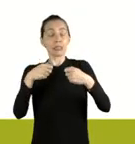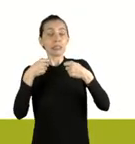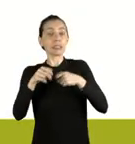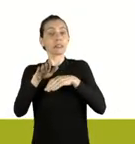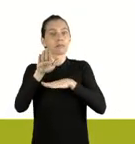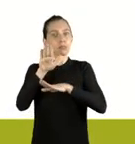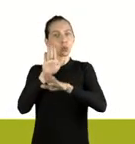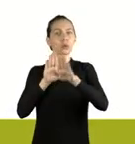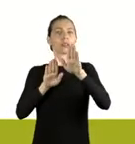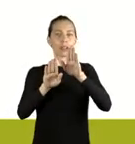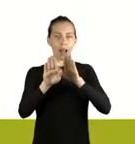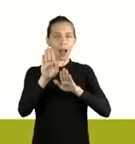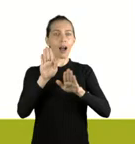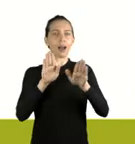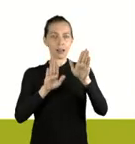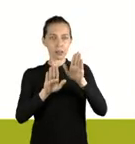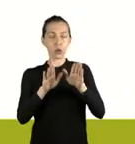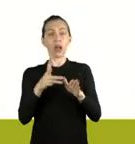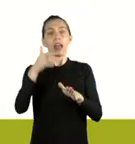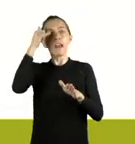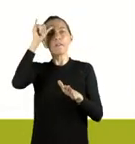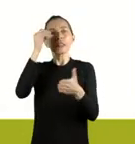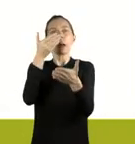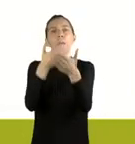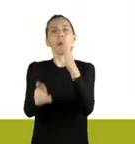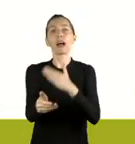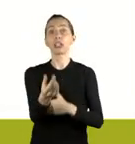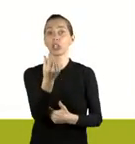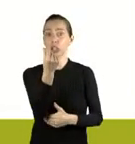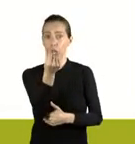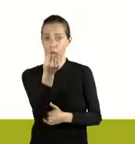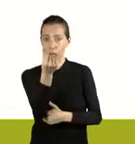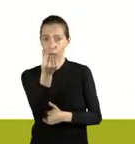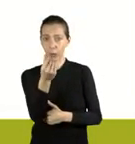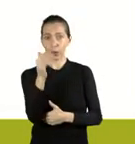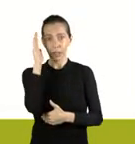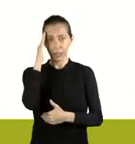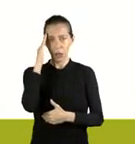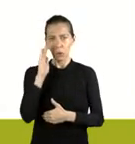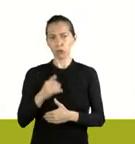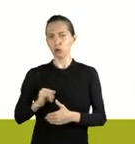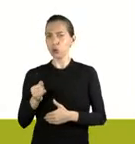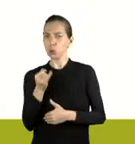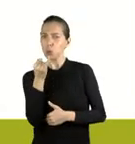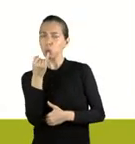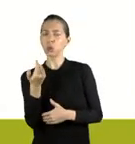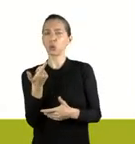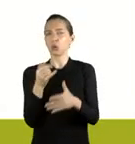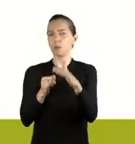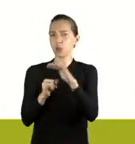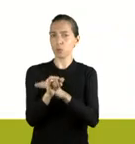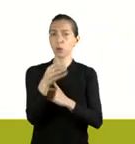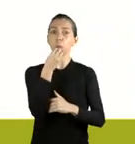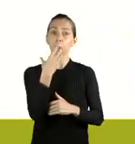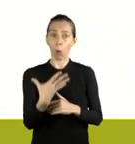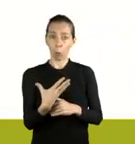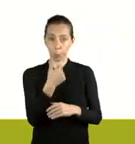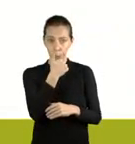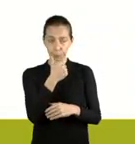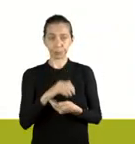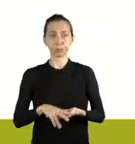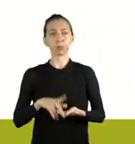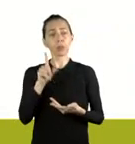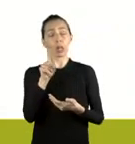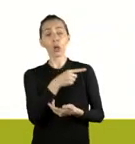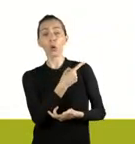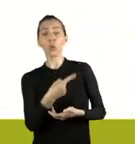de pessoas que não preferem arriscar tanto para conseguir um juros legal, um investimento legal. E,